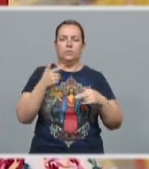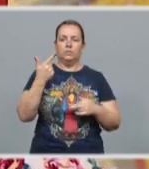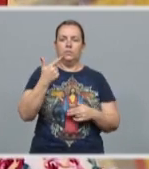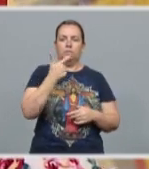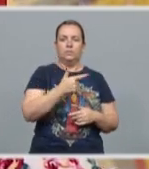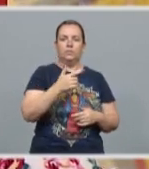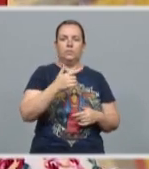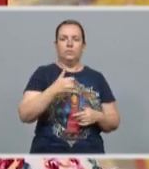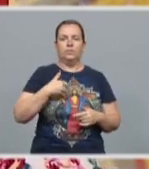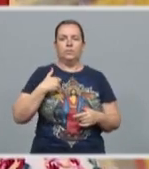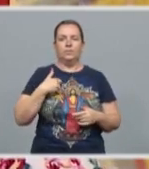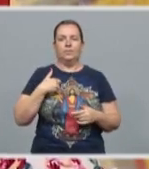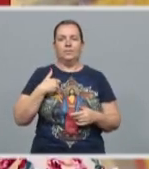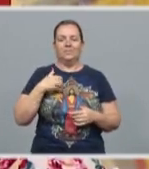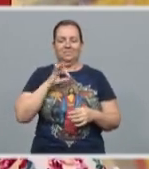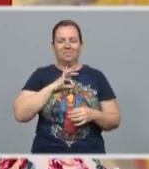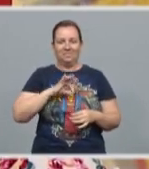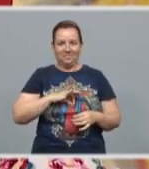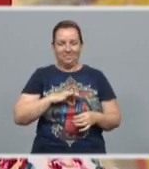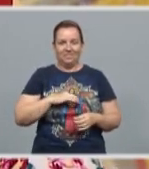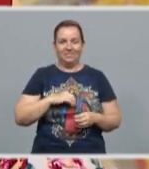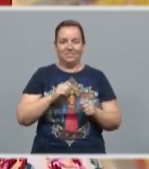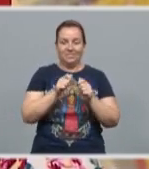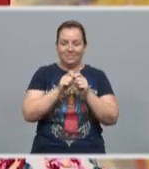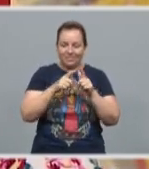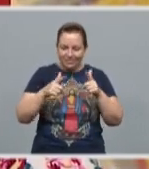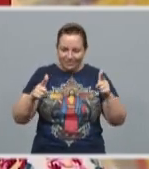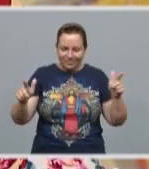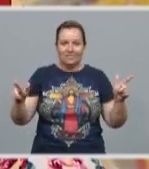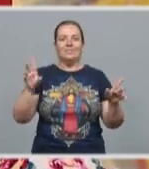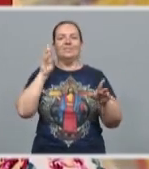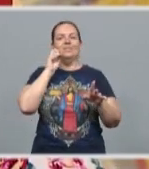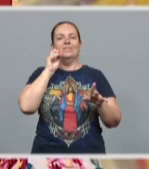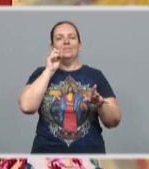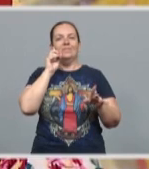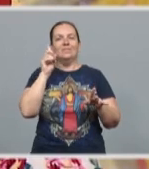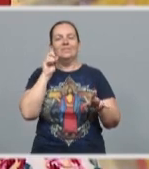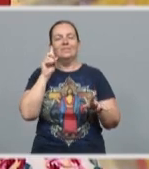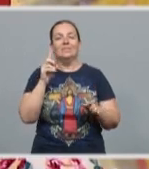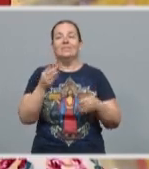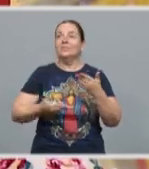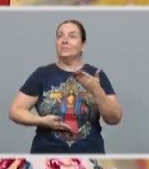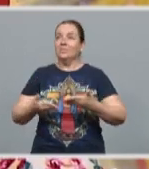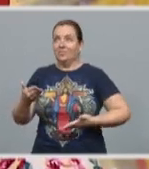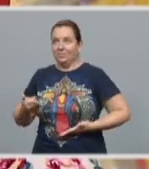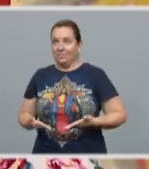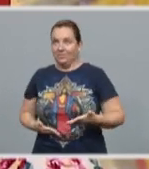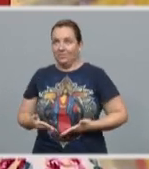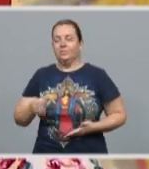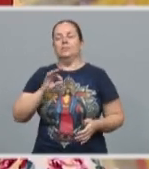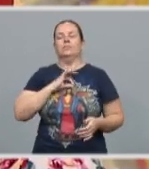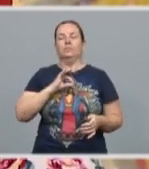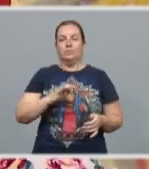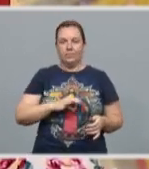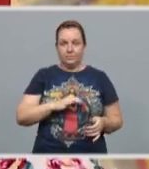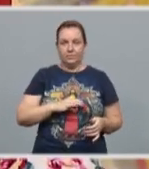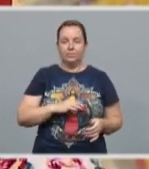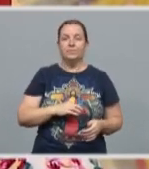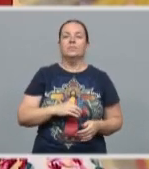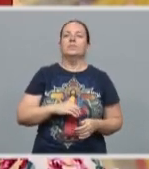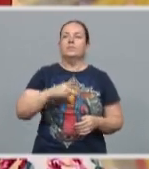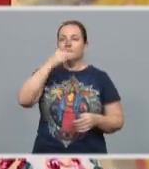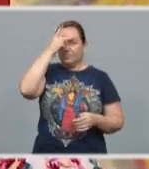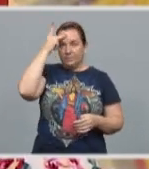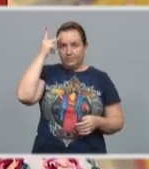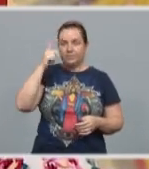22 anos de sacerdócio, que cresça cada dia mais, como vosso servo, como sacerdote e como ser